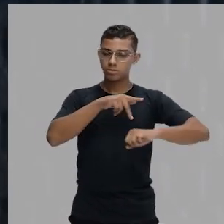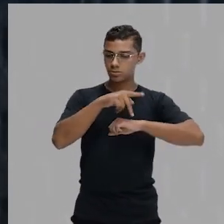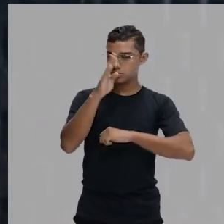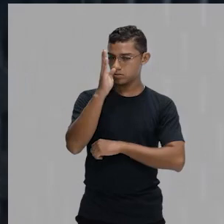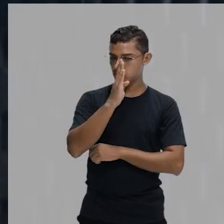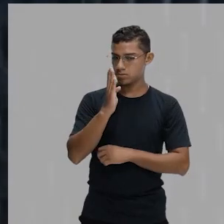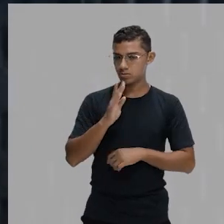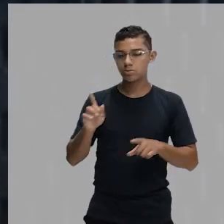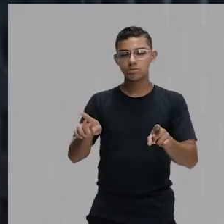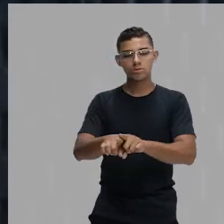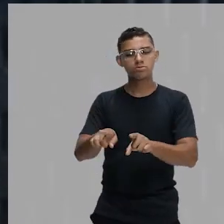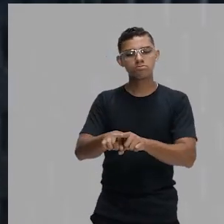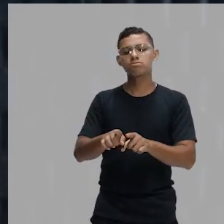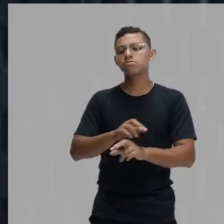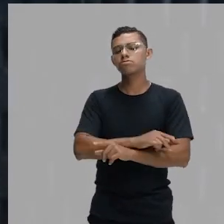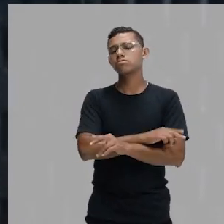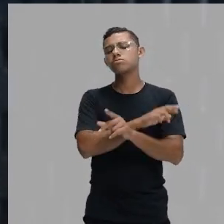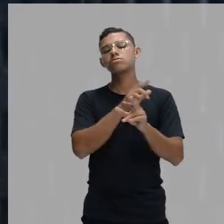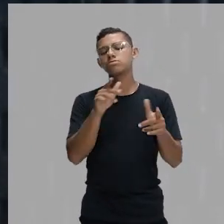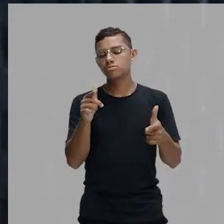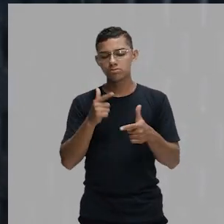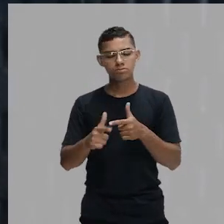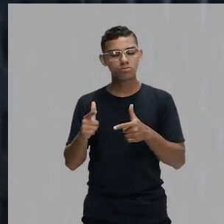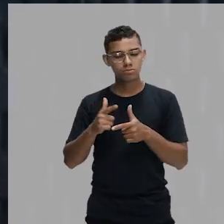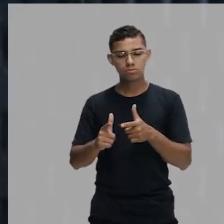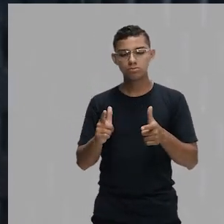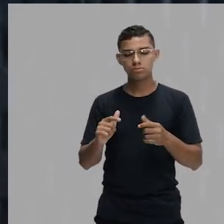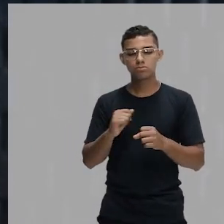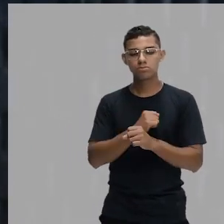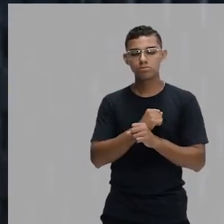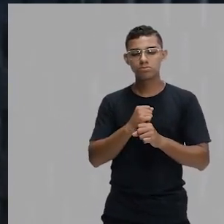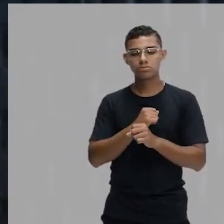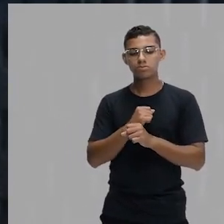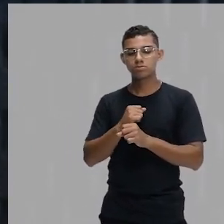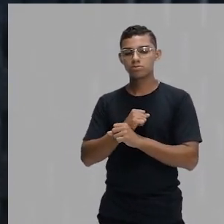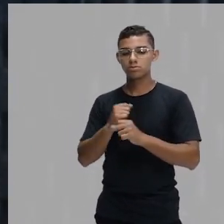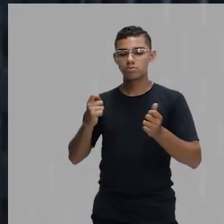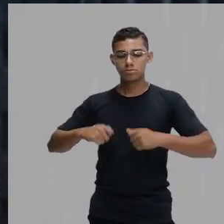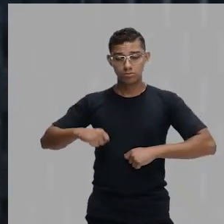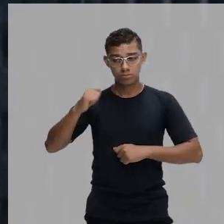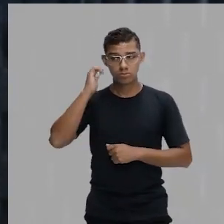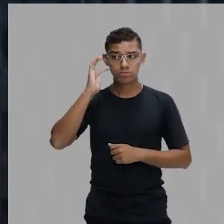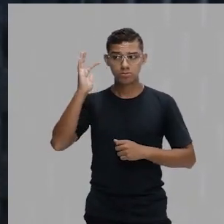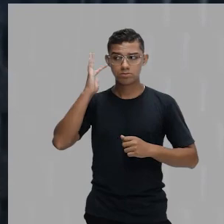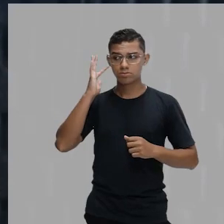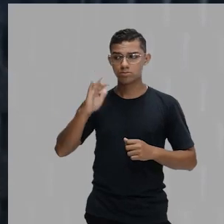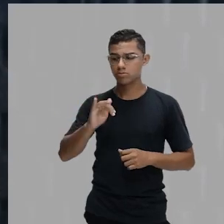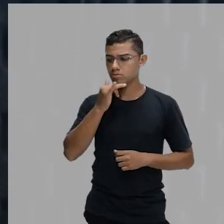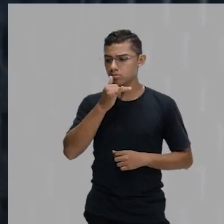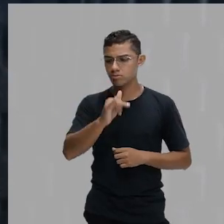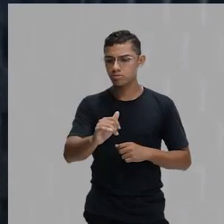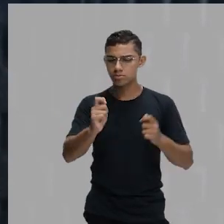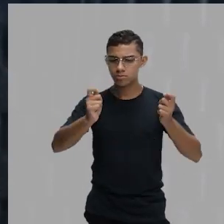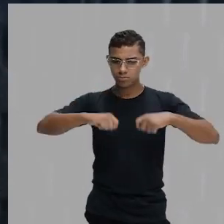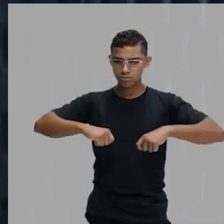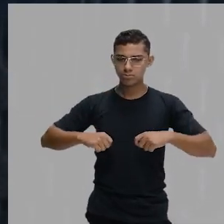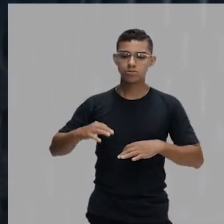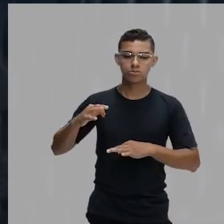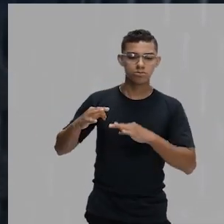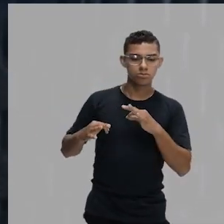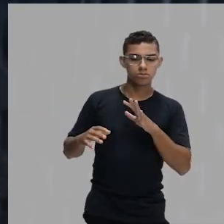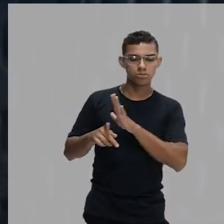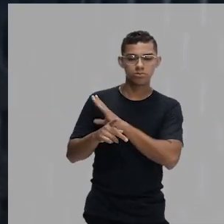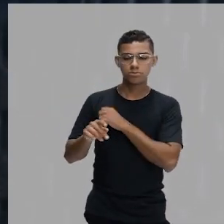nós passamos por certas partes do ano em que tem que se haver um racionamento de energia, justamente